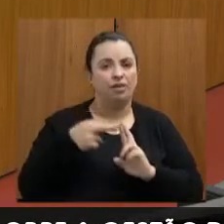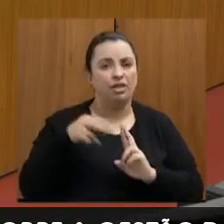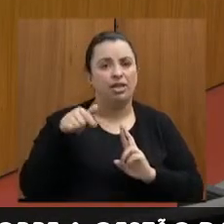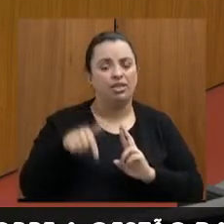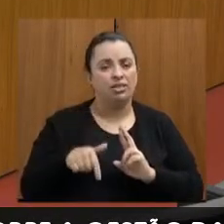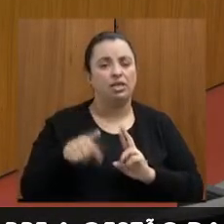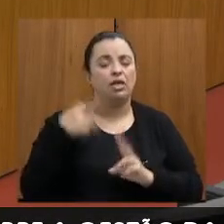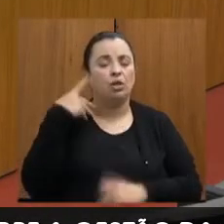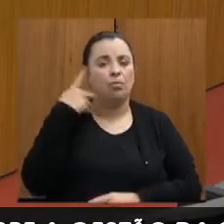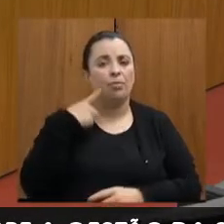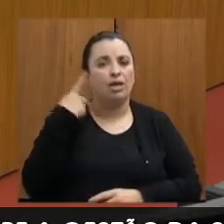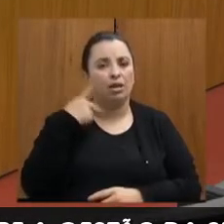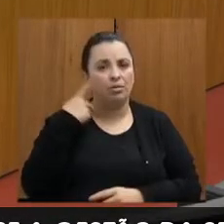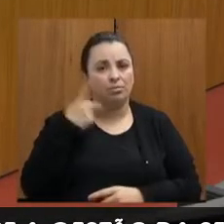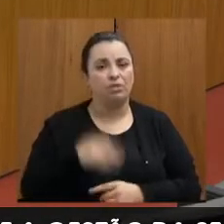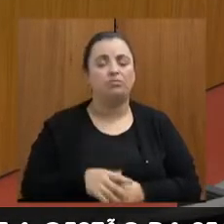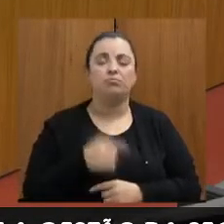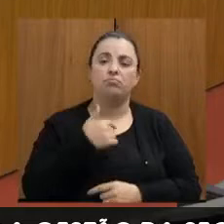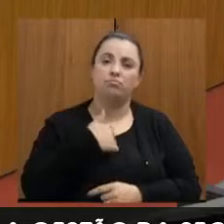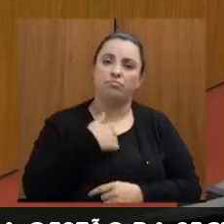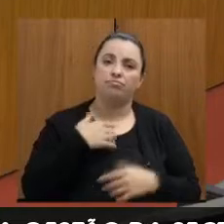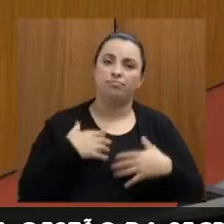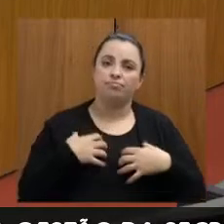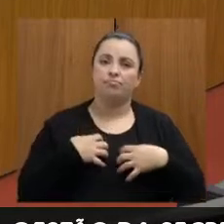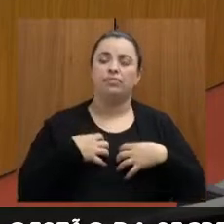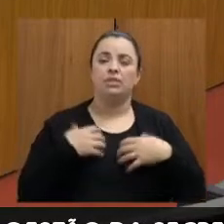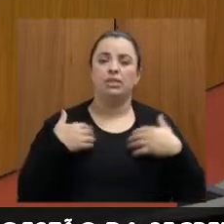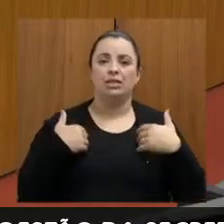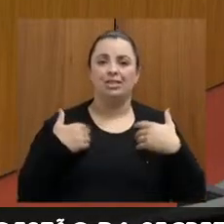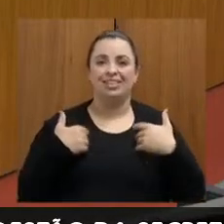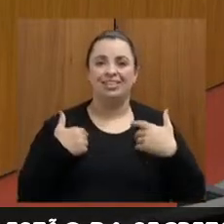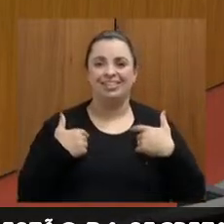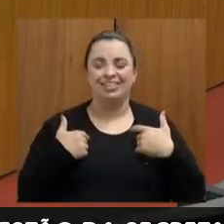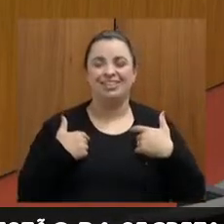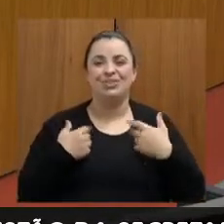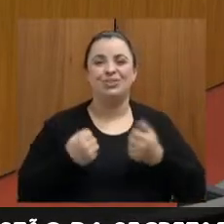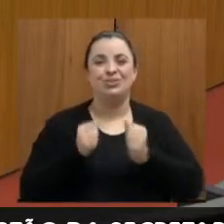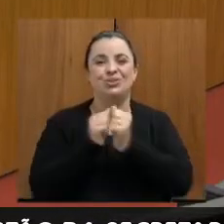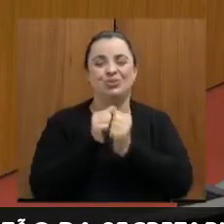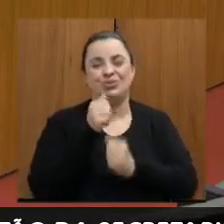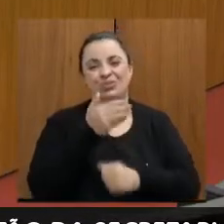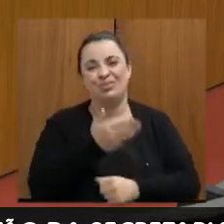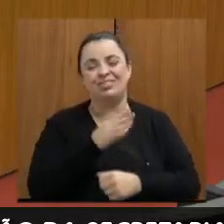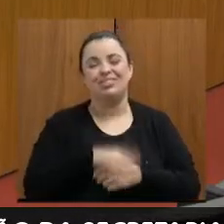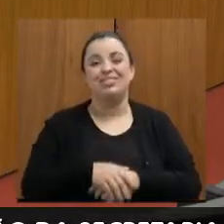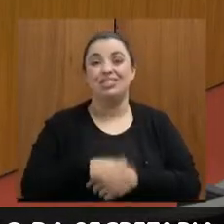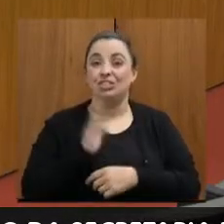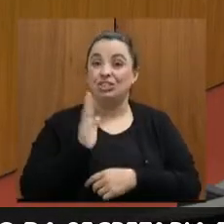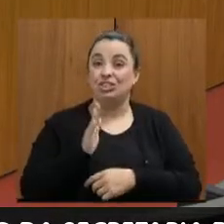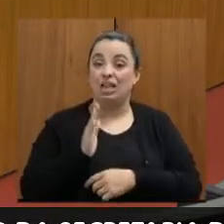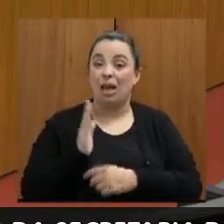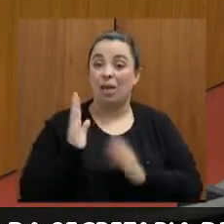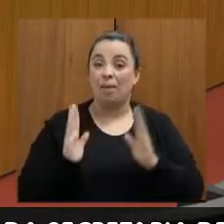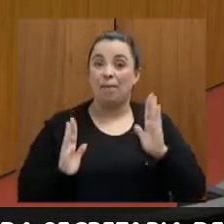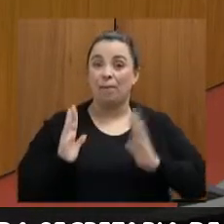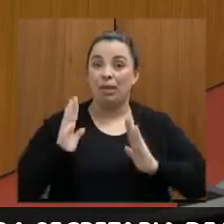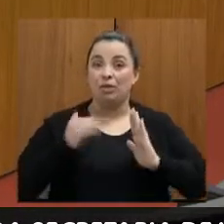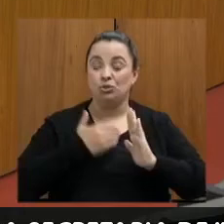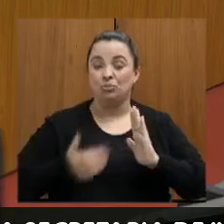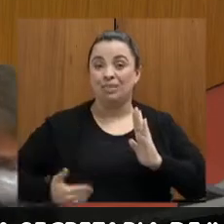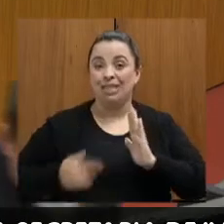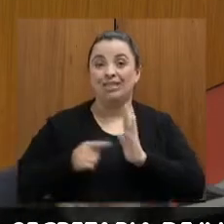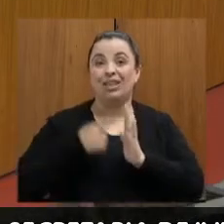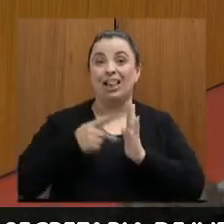tenho alegria e com ver que há sete mandatos né os ensinamentos um leite mas Deputado Raul